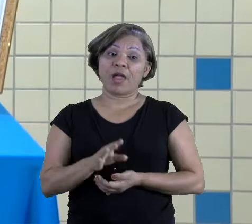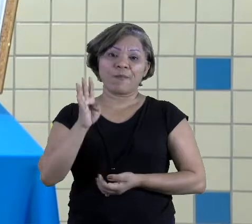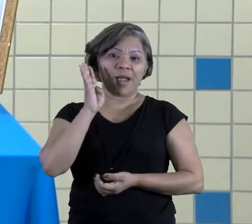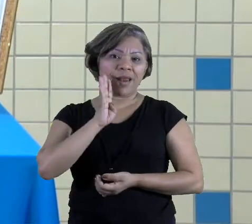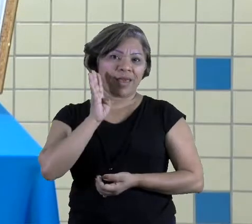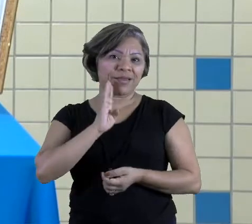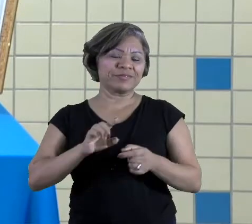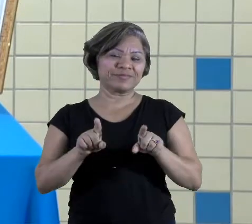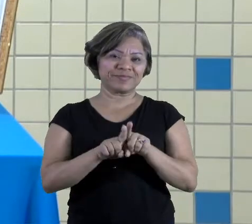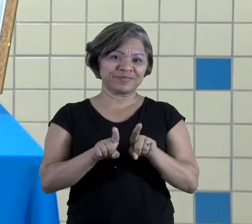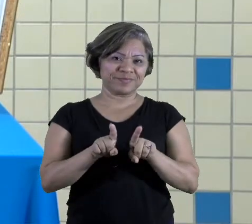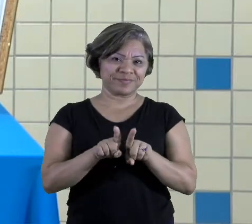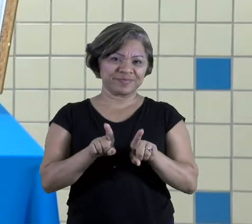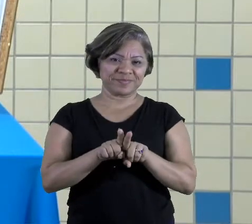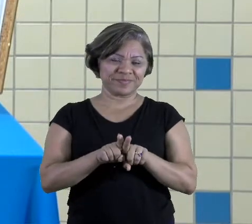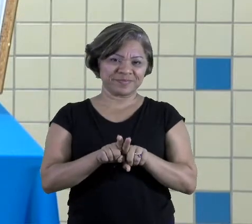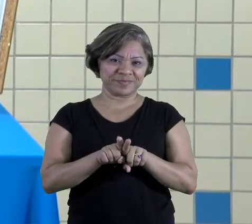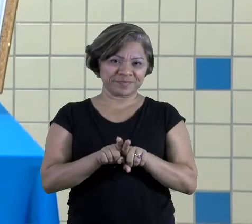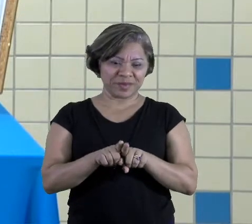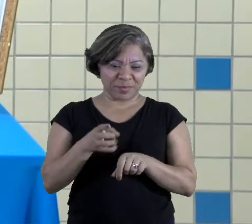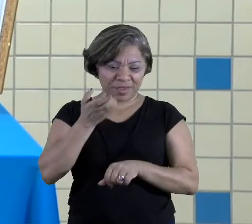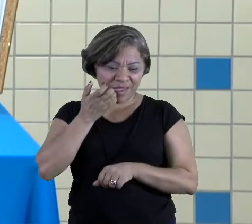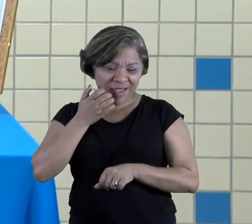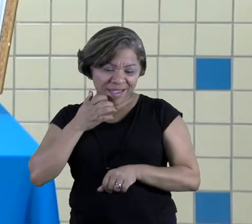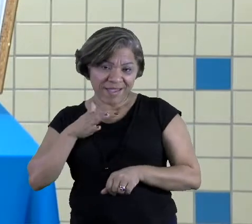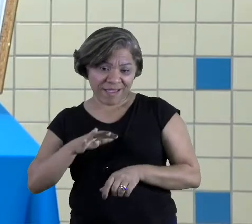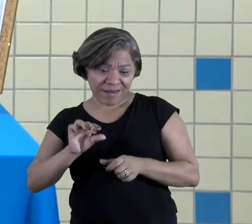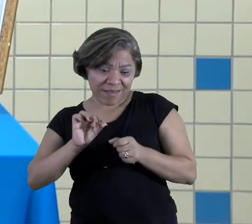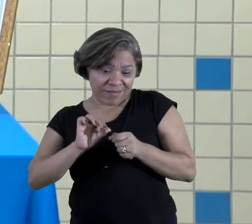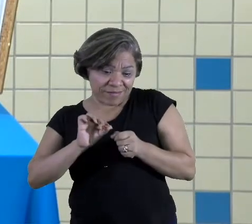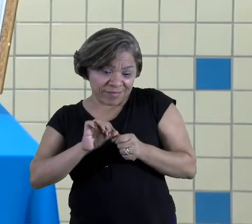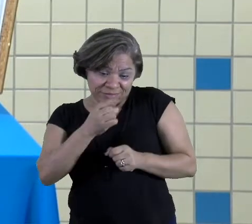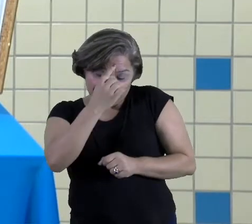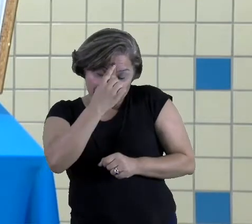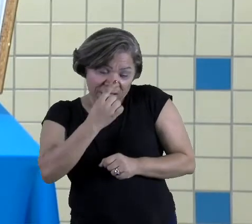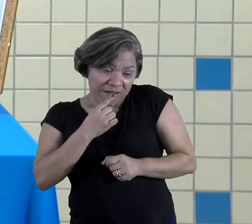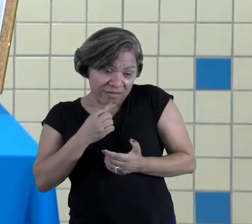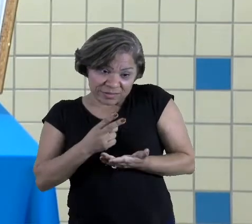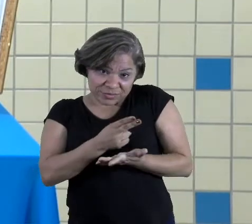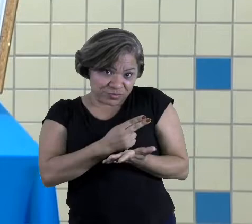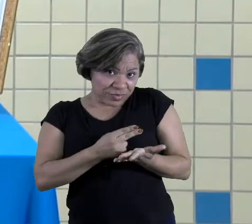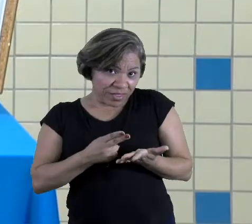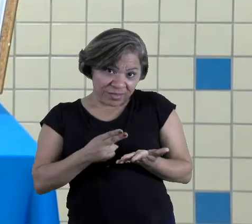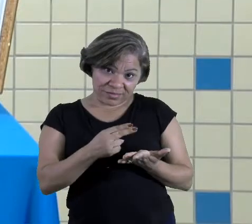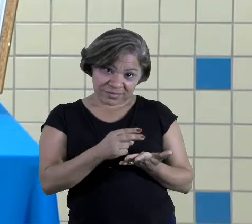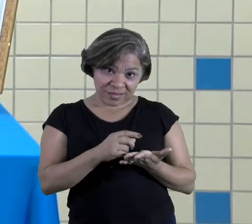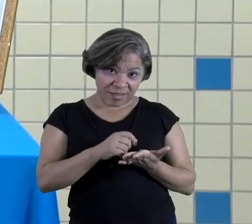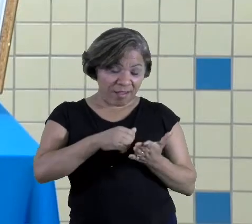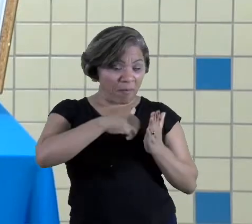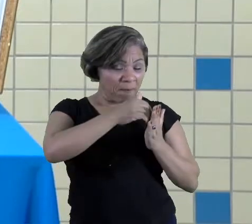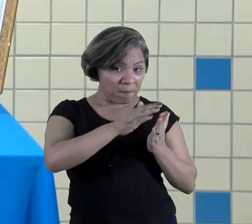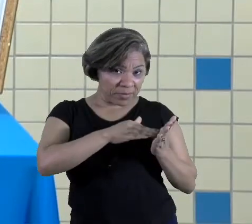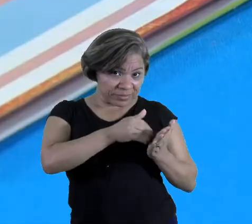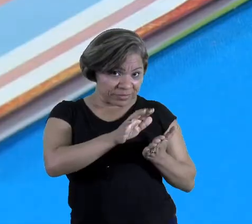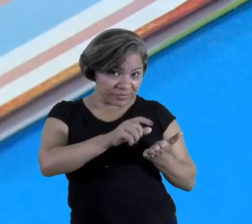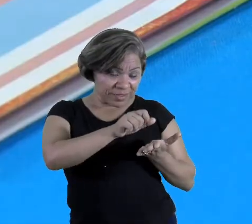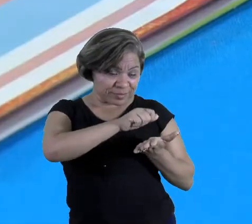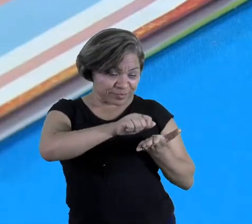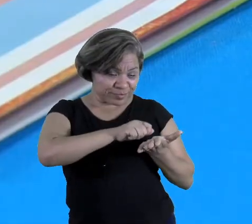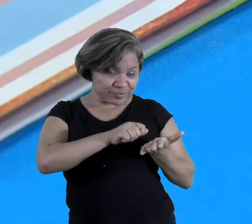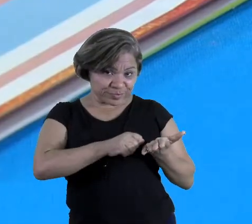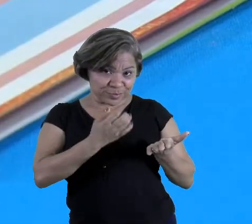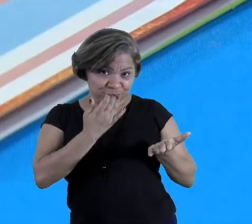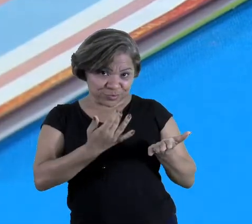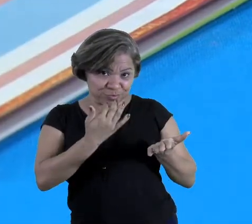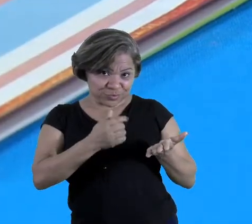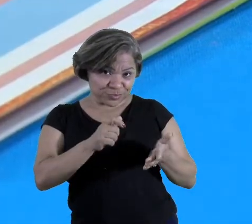própria criança faça sua gravura. Ela pode desenhar sua gravura, colorir com lápis de cor e depois recortar com a